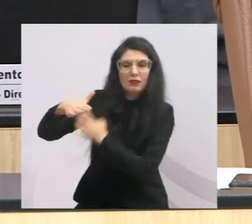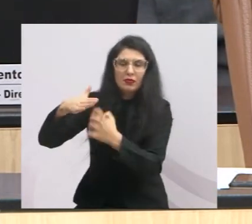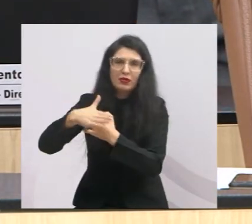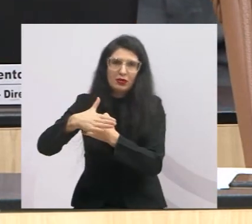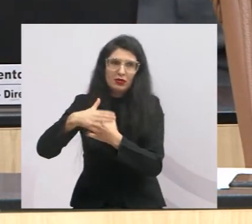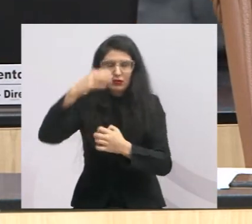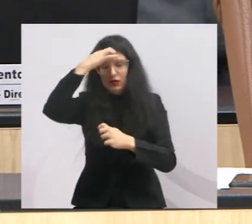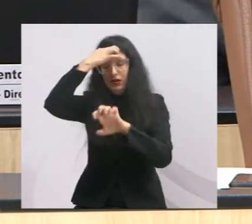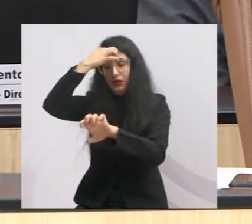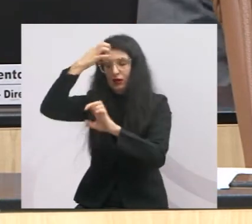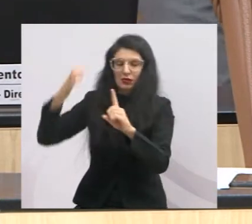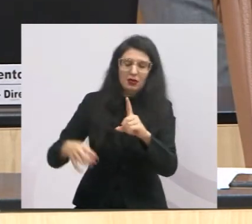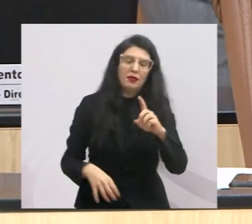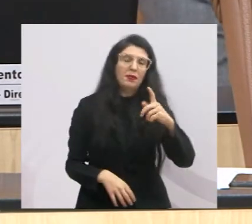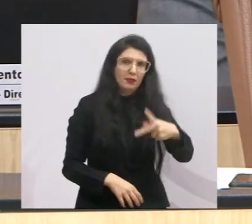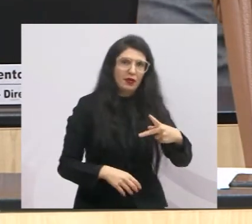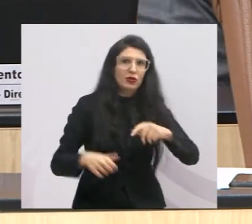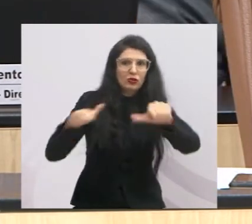chamados filhos de Deus.